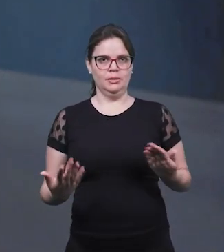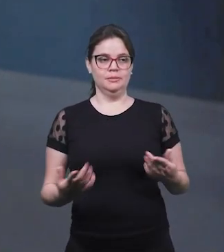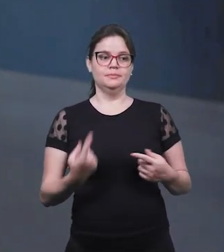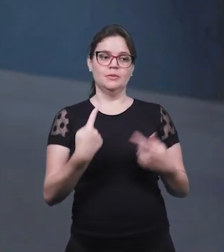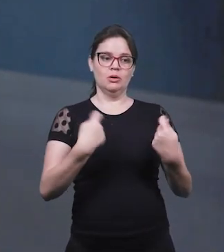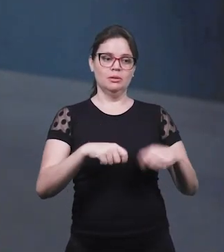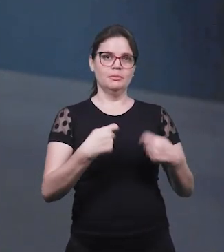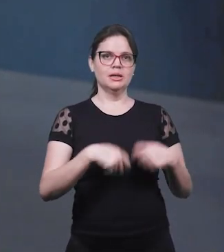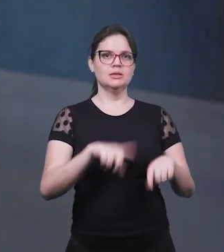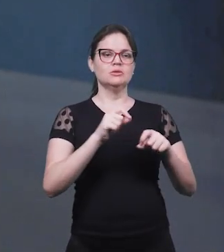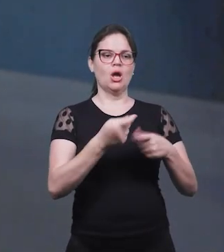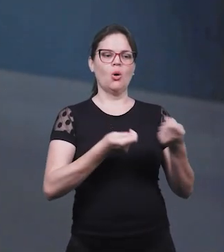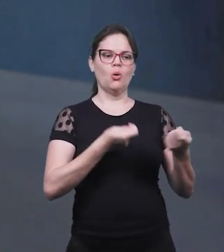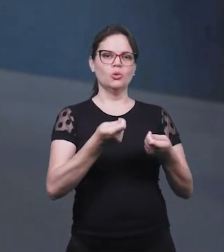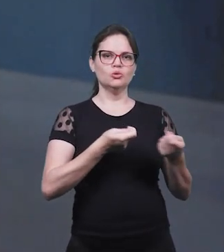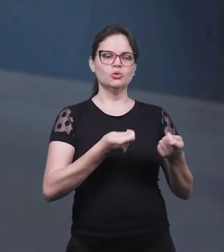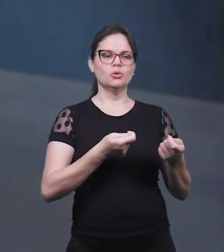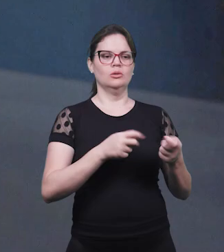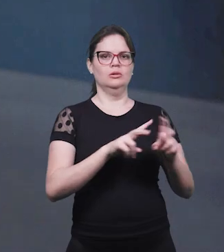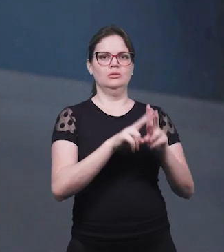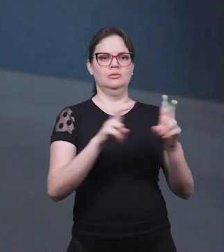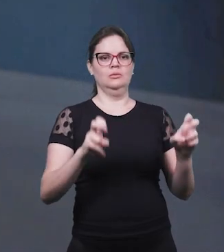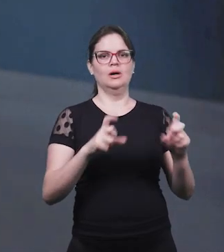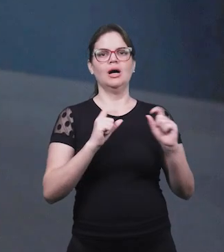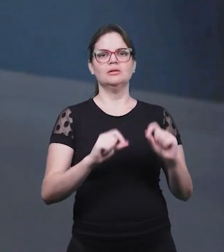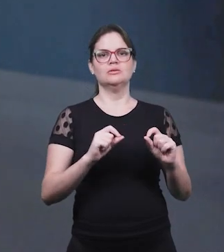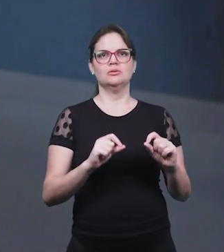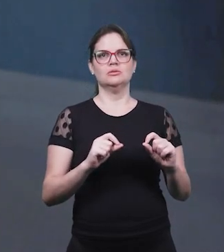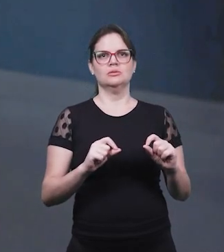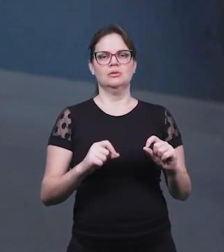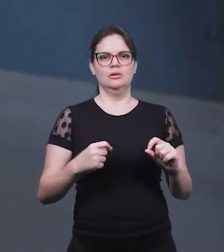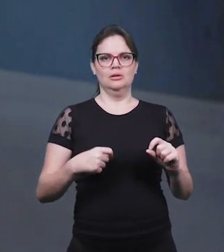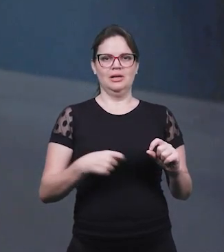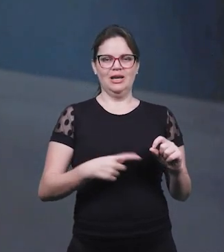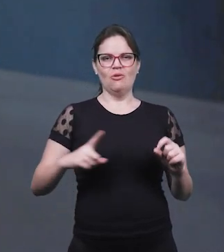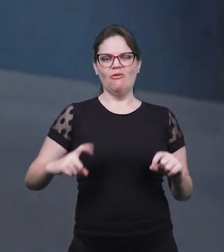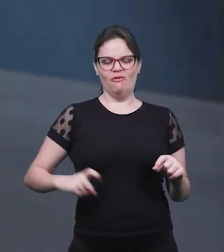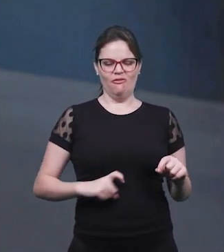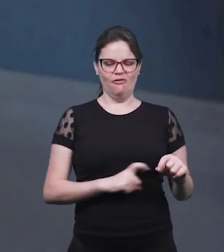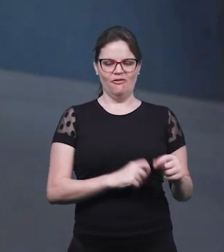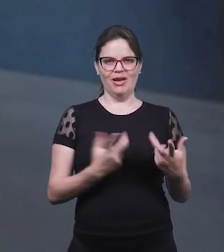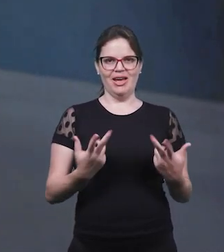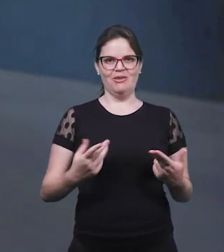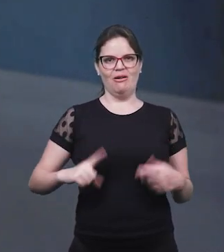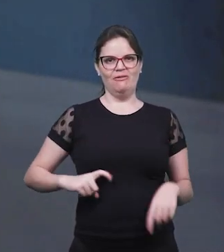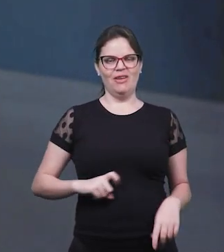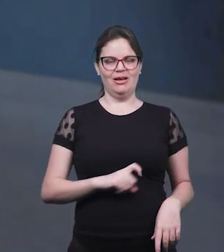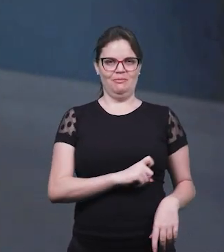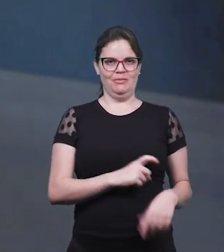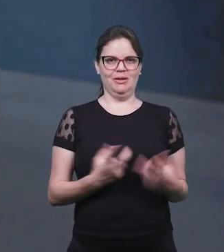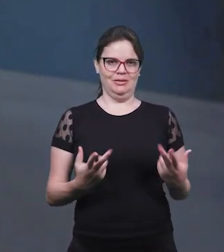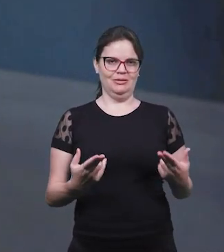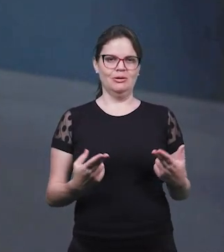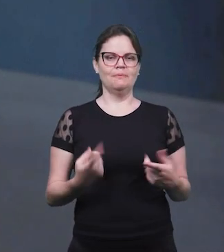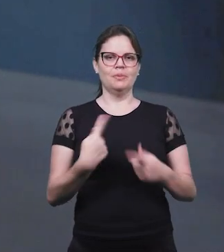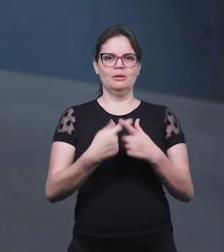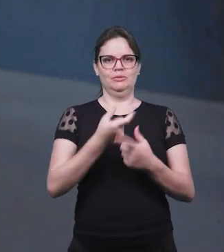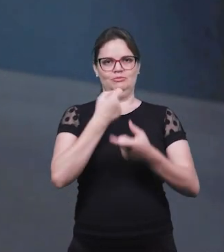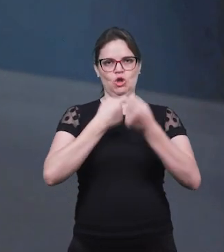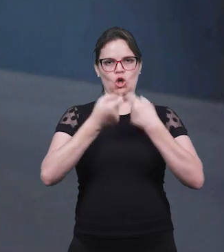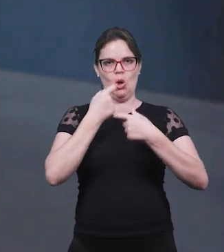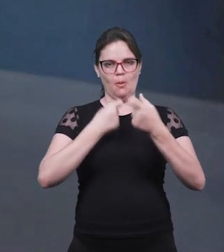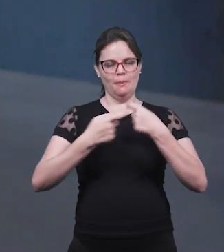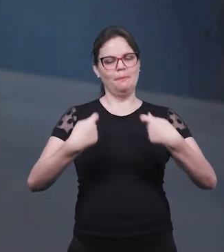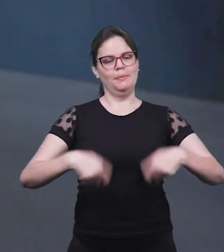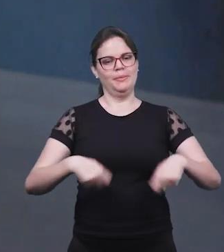precisa de controle parasitário interno, que são os vermífugos, né? Controle contra os vermes, são zoonoses.